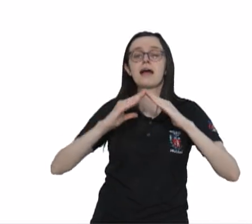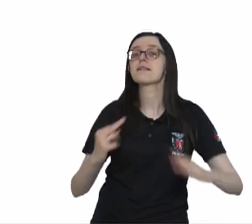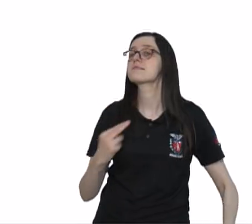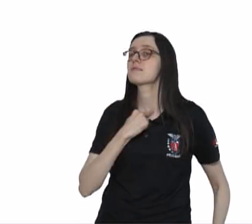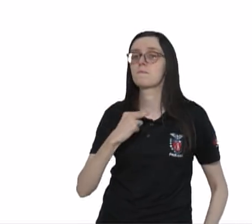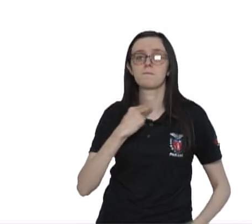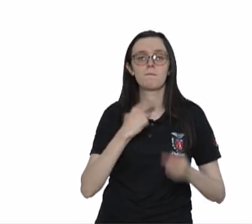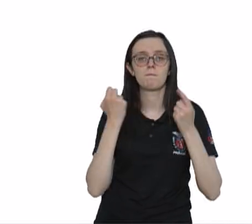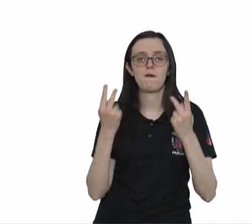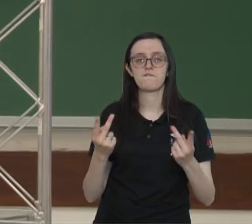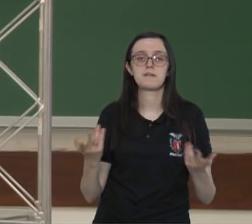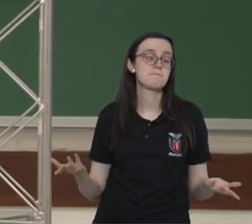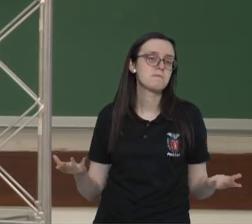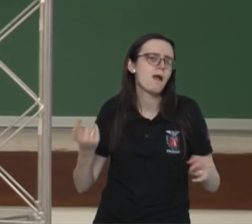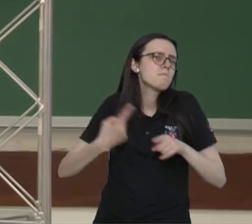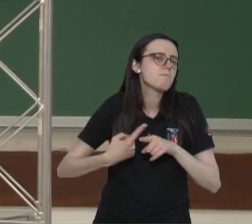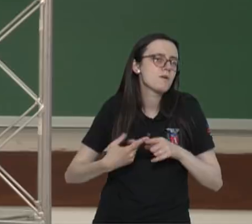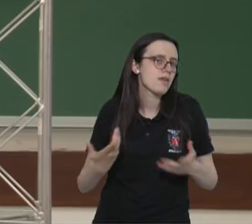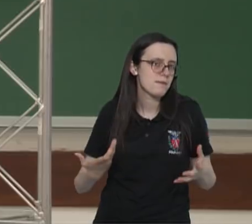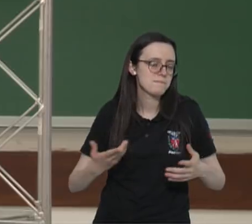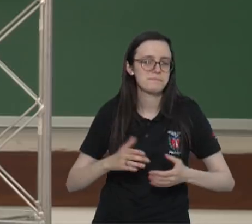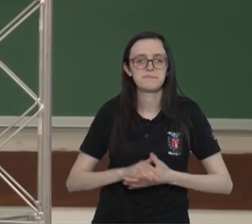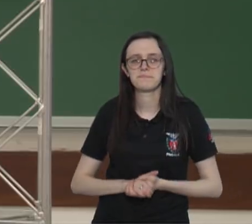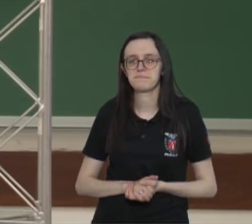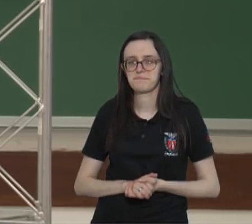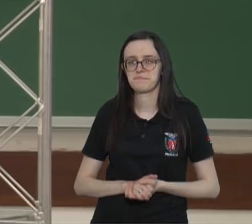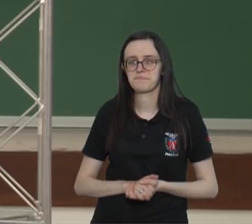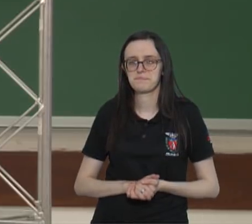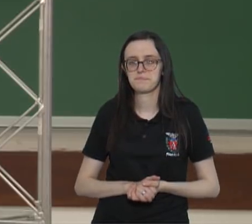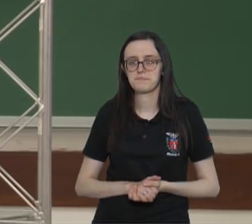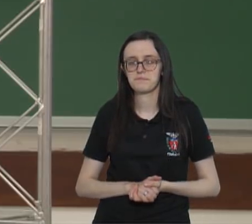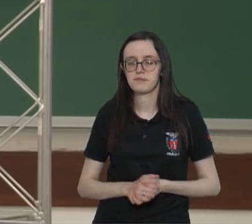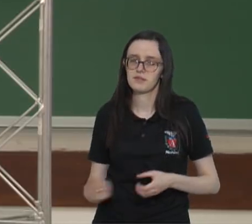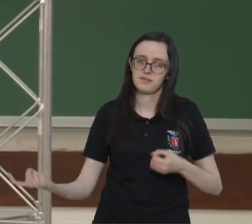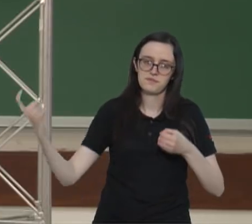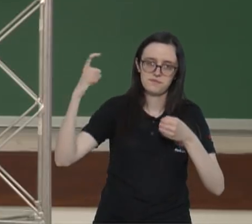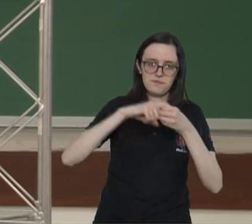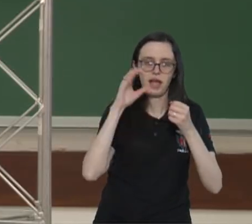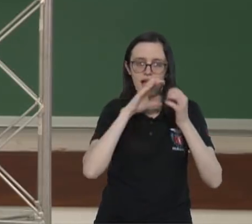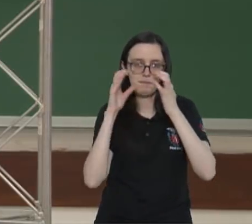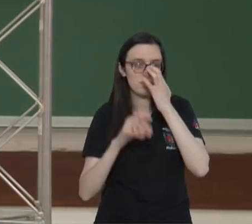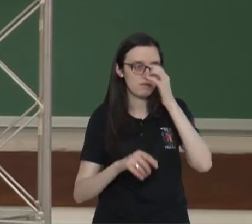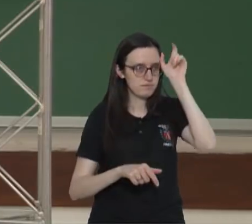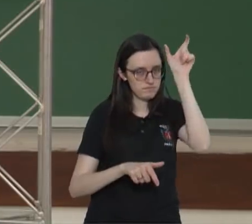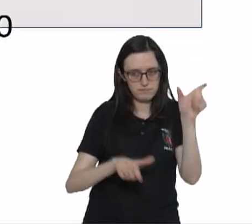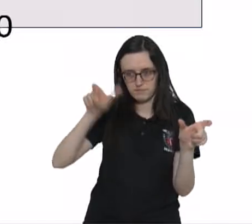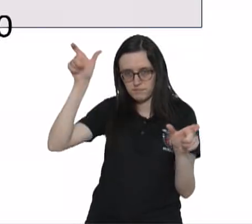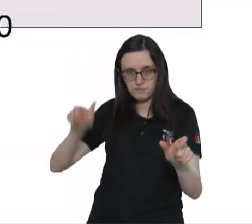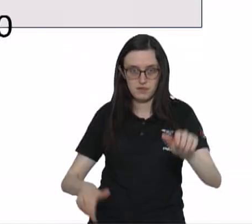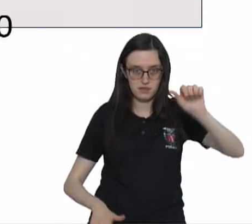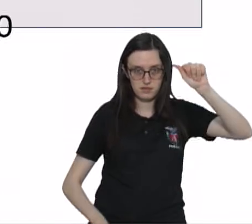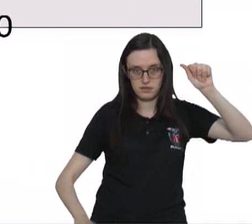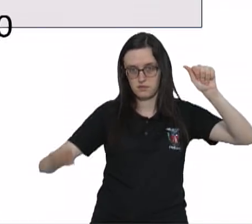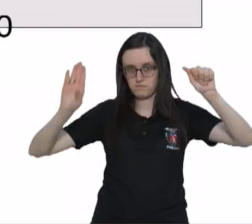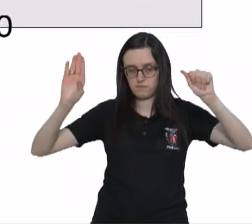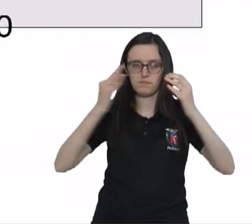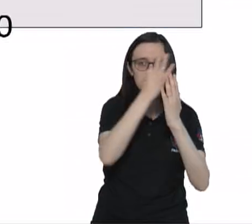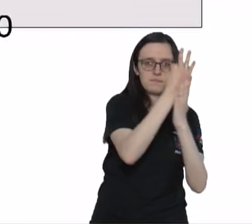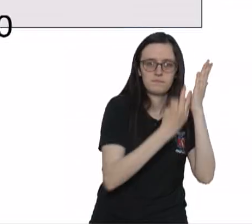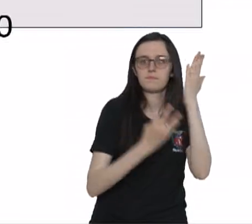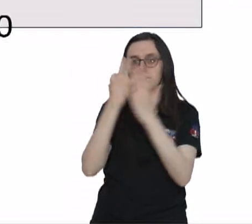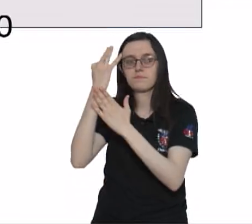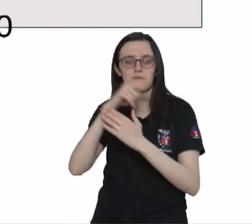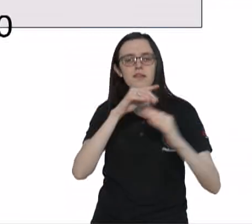ser vendida? E por quê? Então, olha aqui, ó, voltar aqui rapidinho. No texto A, né? Vende-se uma